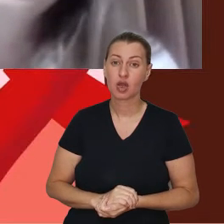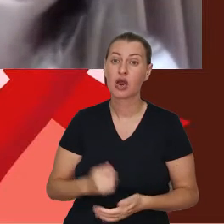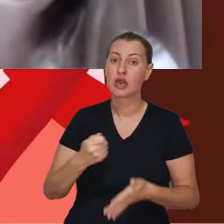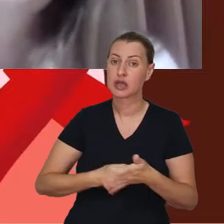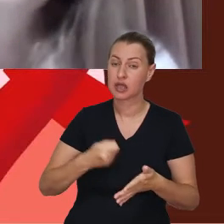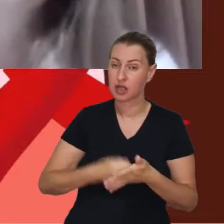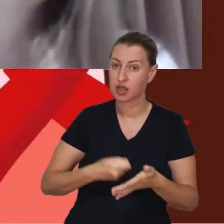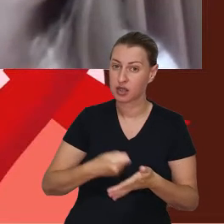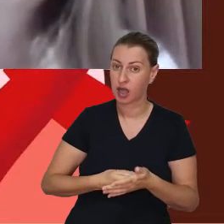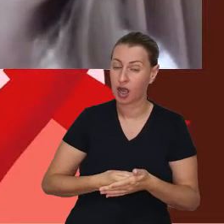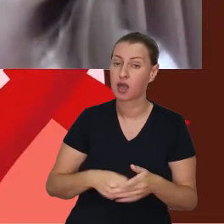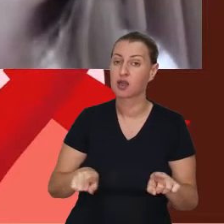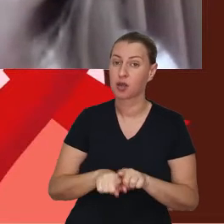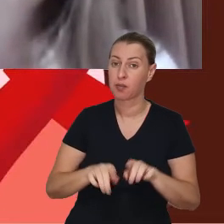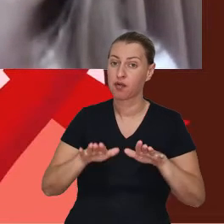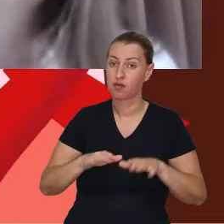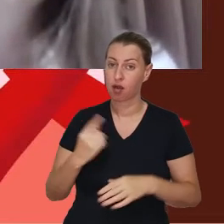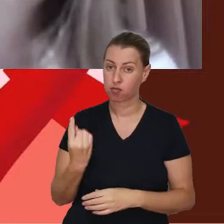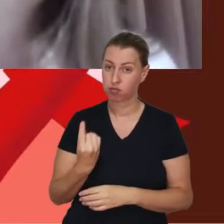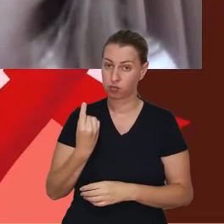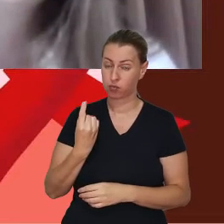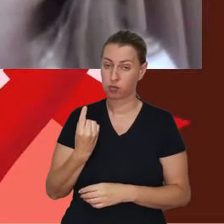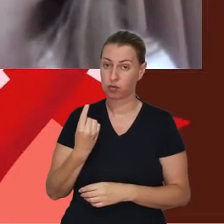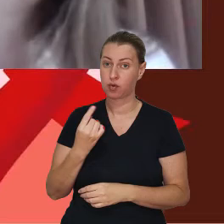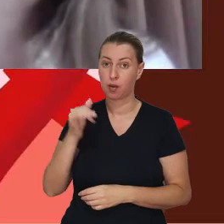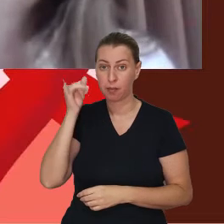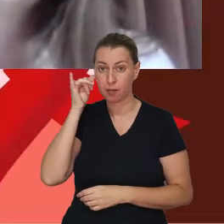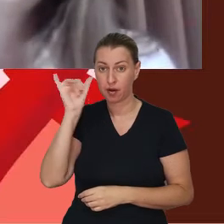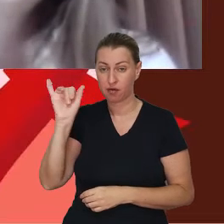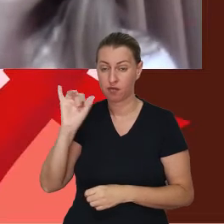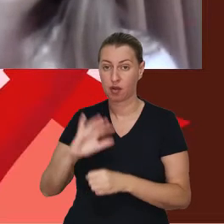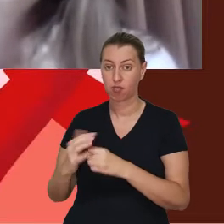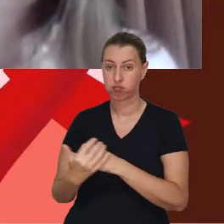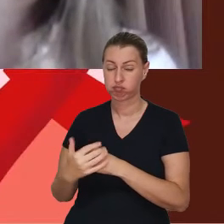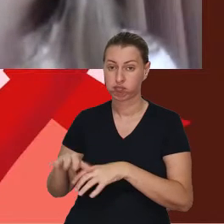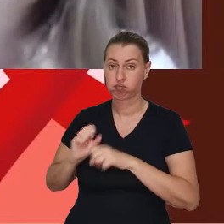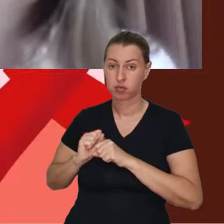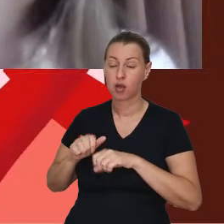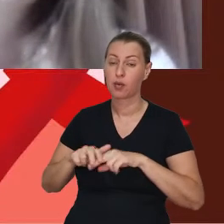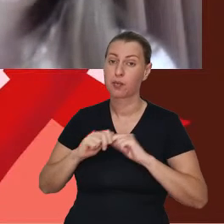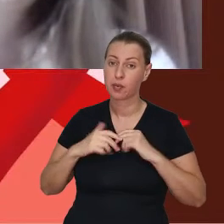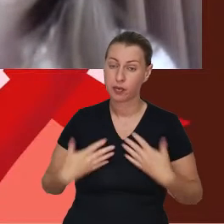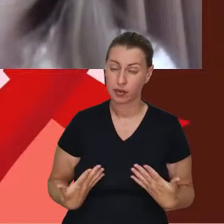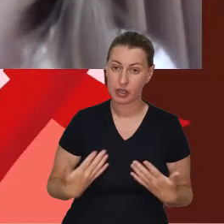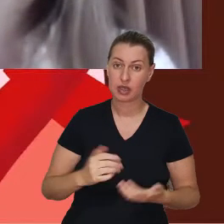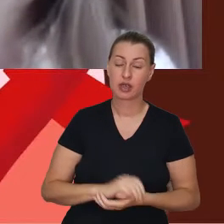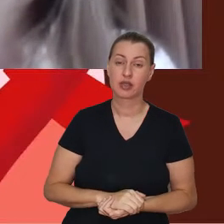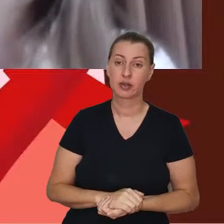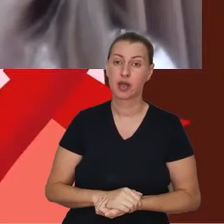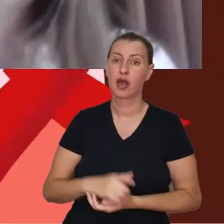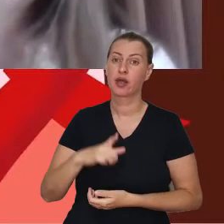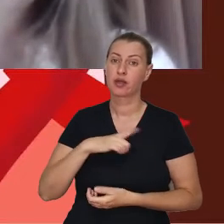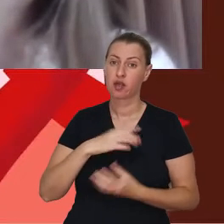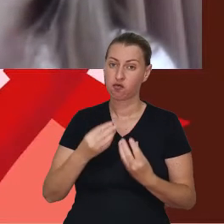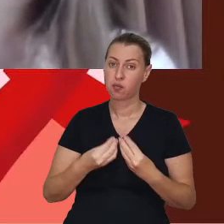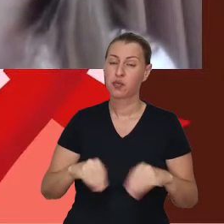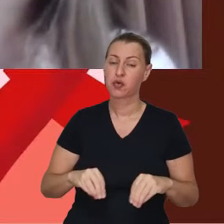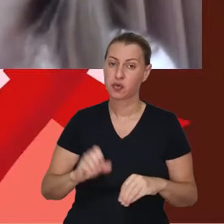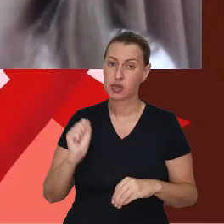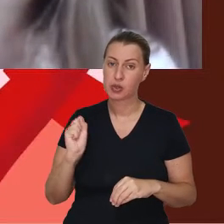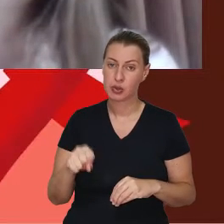tentar manter o isolamento também, em função da pandemia do Covid, né. Então, sim, houve um prejuízo, a gente